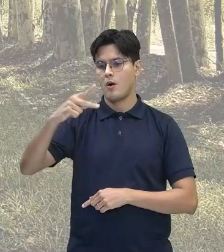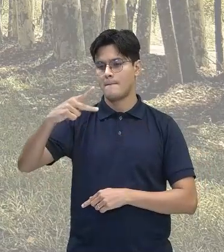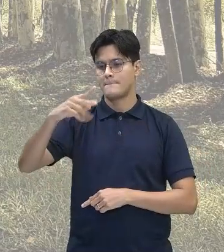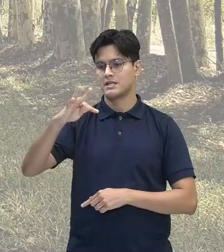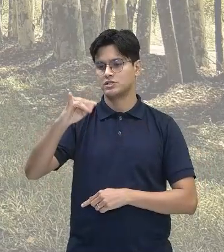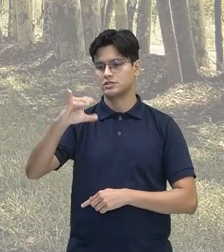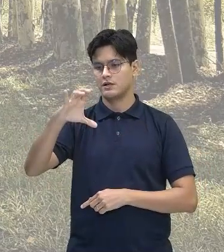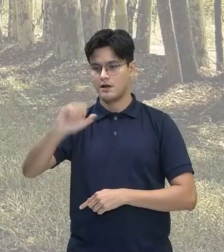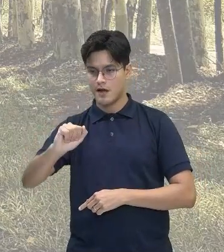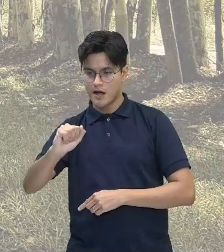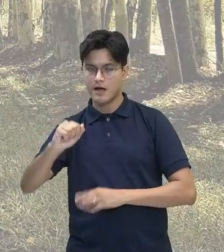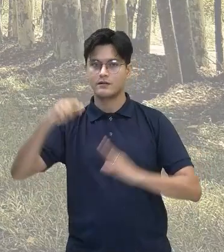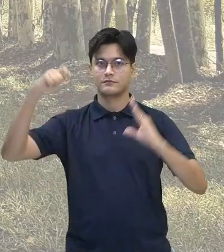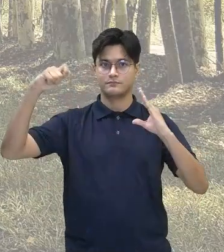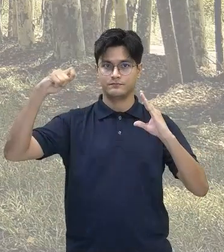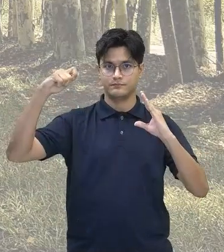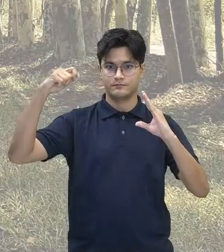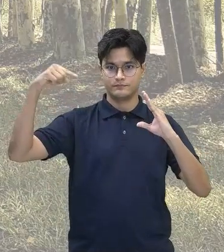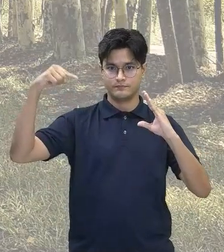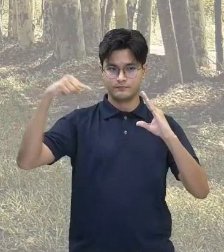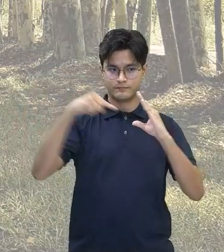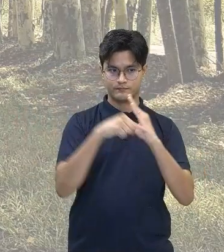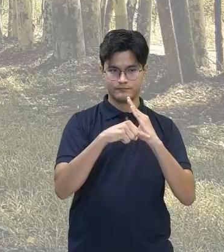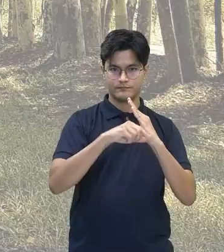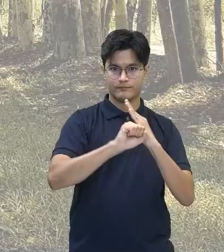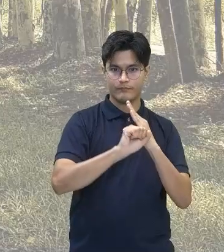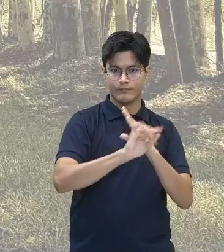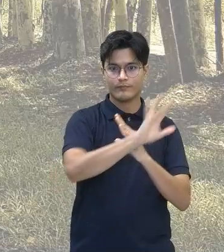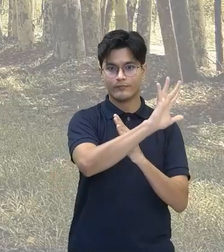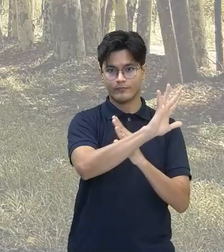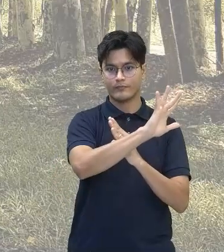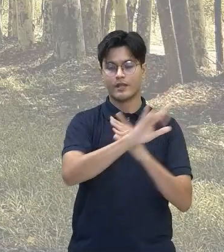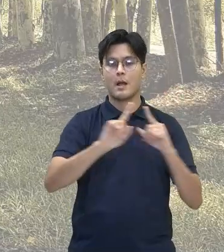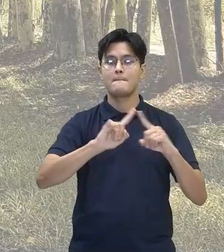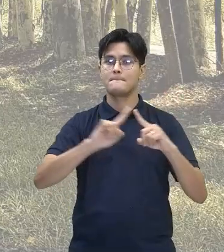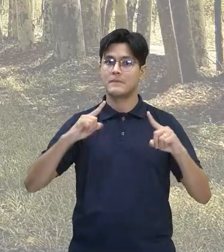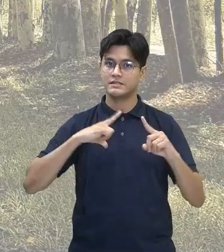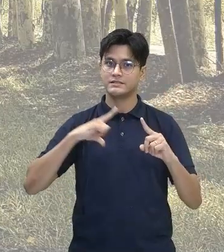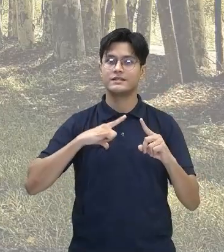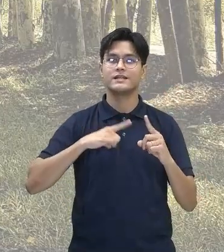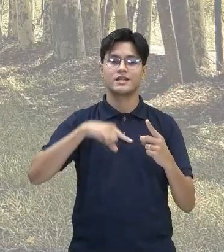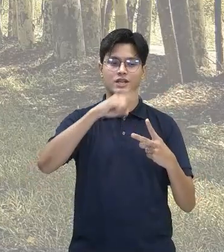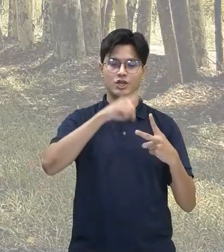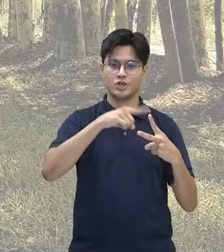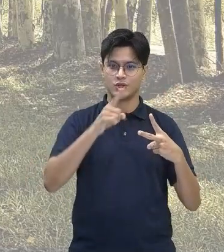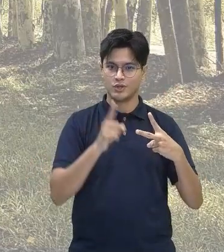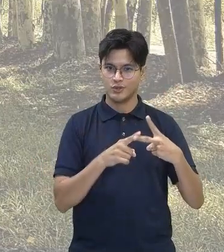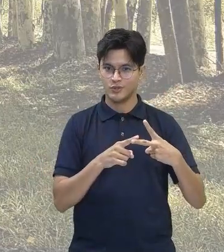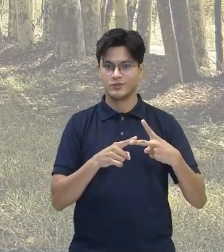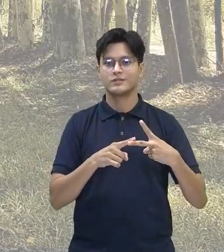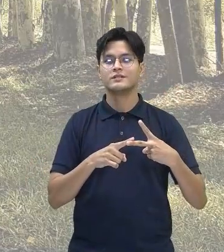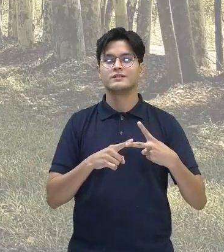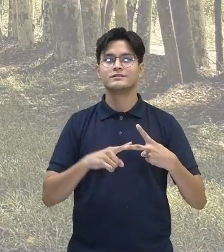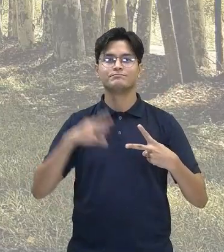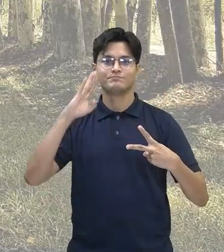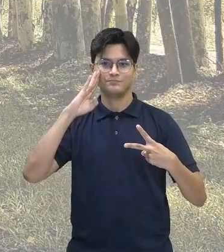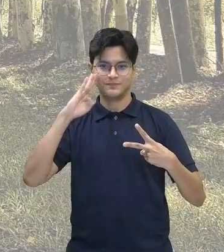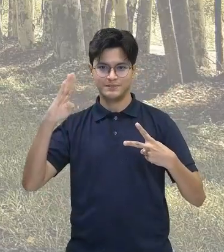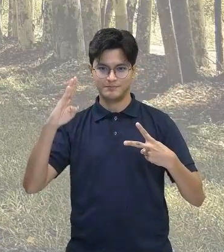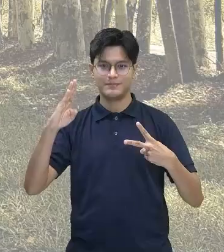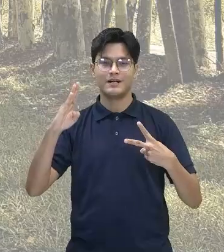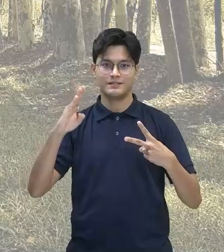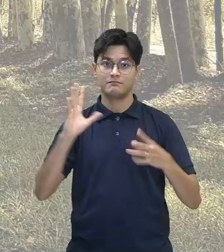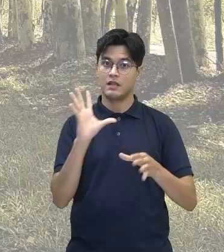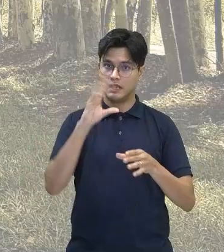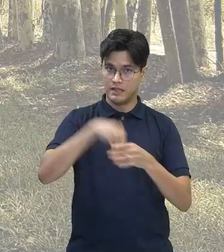certo? Só que essa parte da física ainda é subdividida em duas grandes partes, né? Em duas